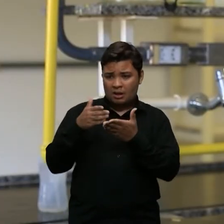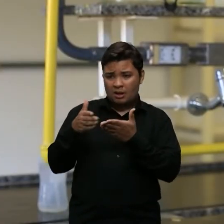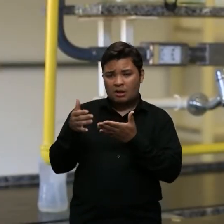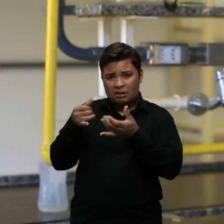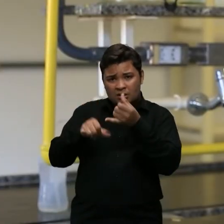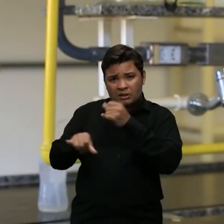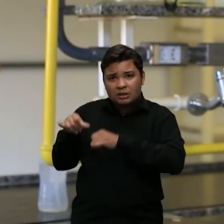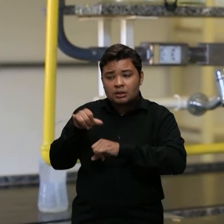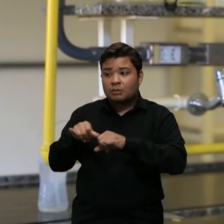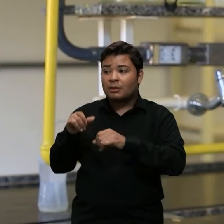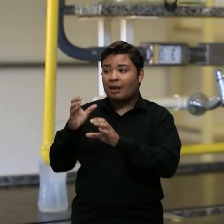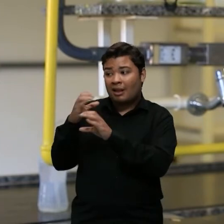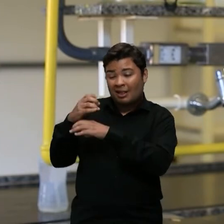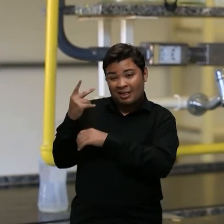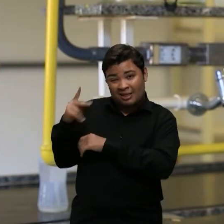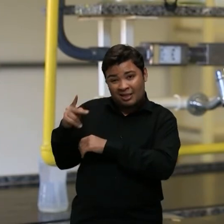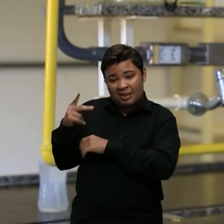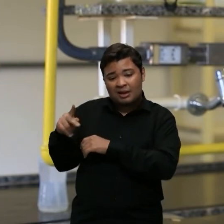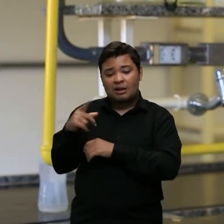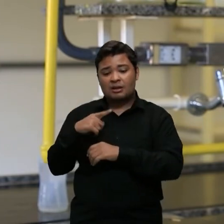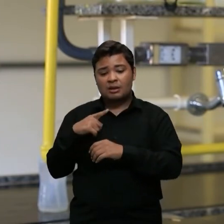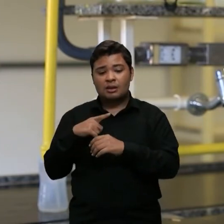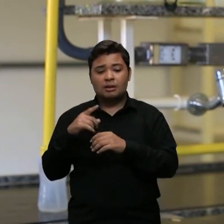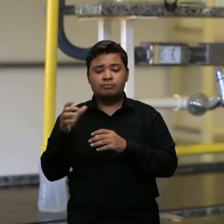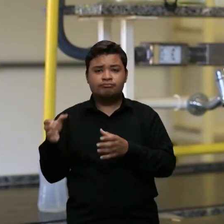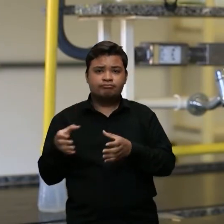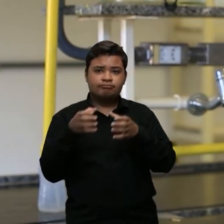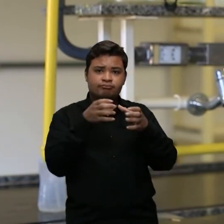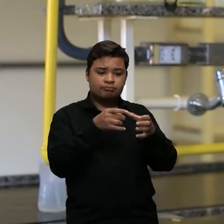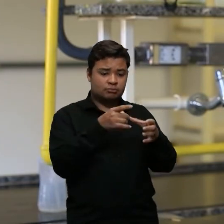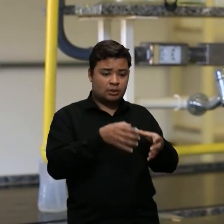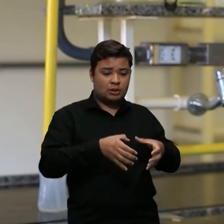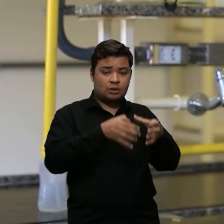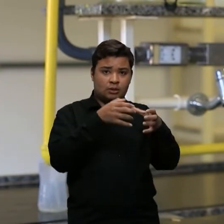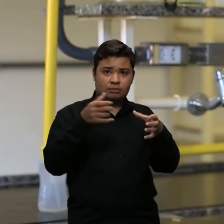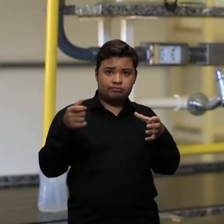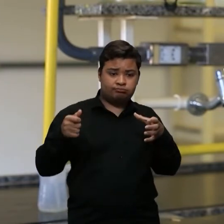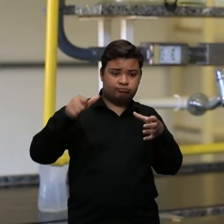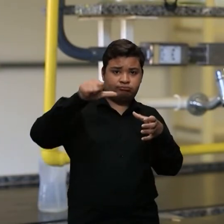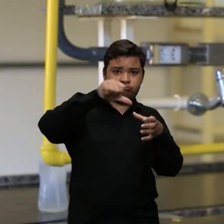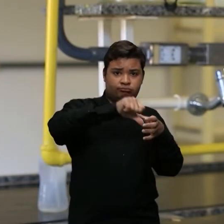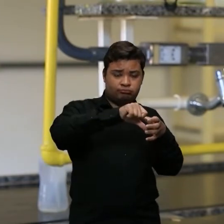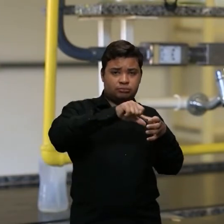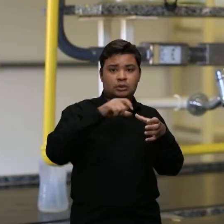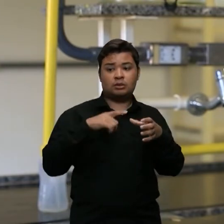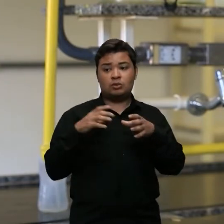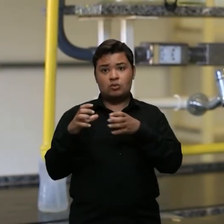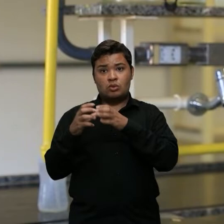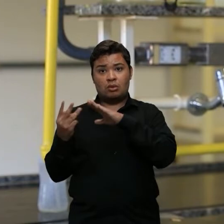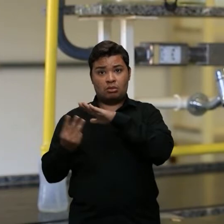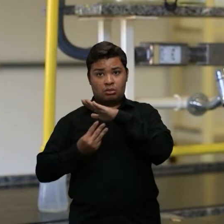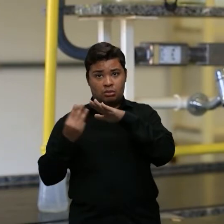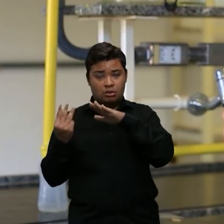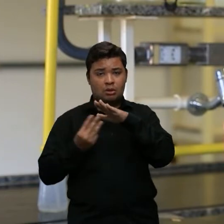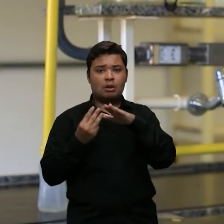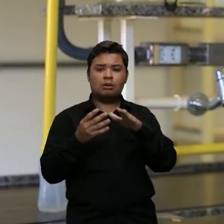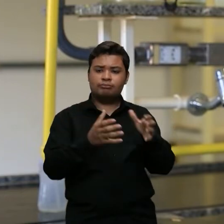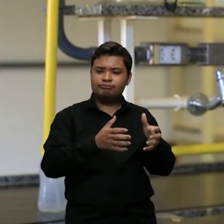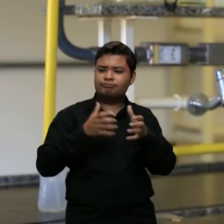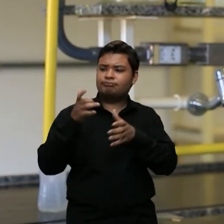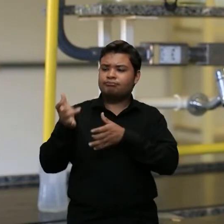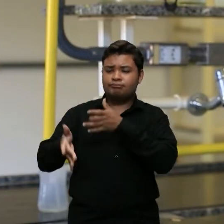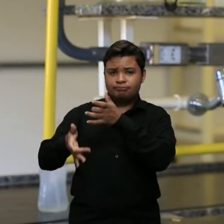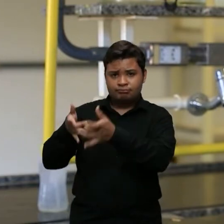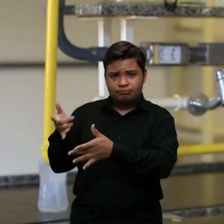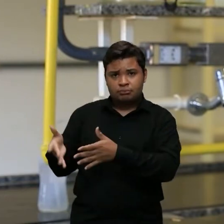no laboratório são armazenados em galões. Uma empresa terceirizada faz o descarte. O objetivo